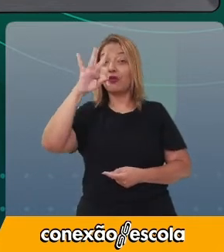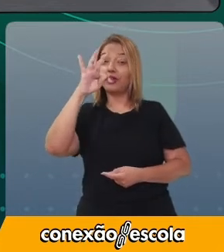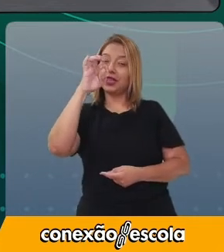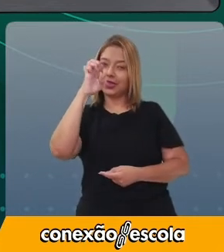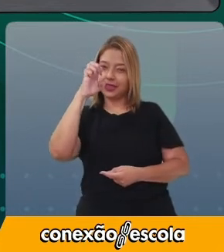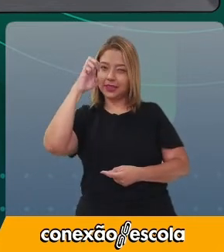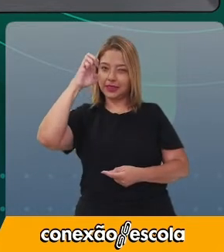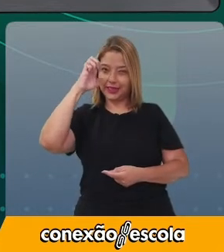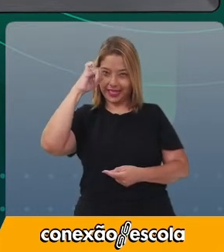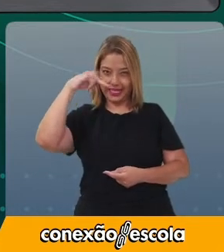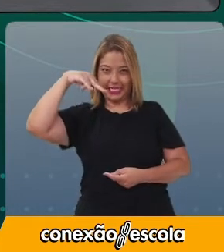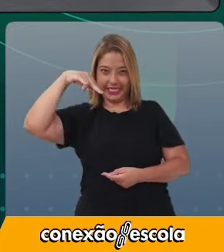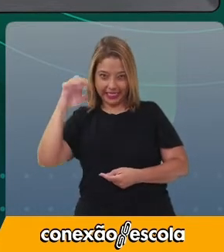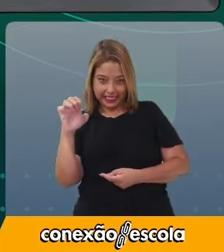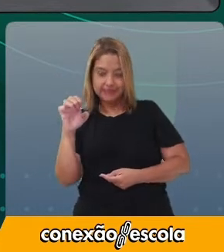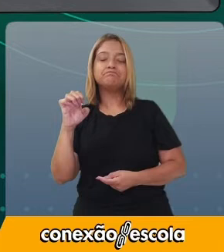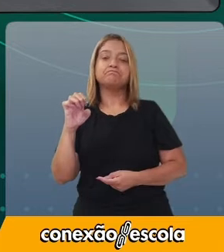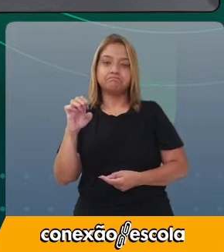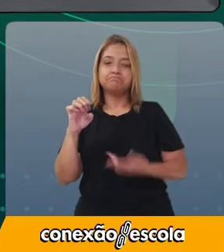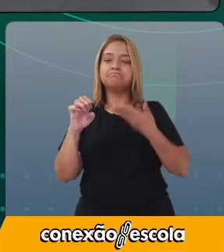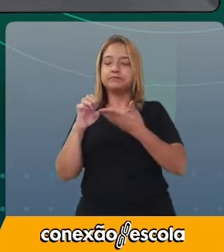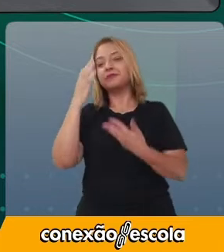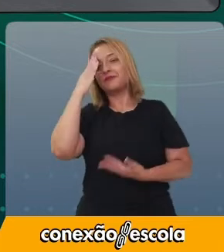La Fontaine.